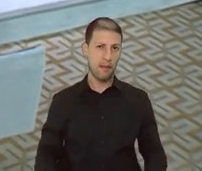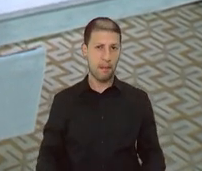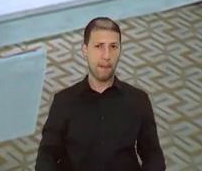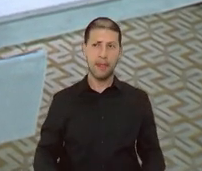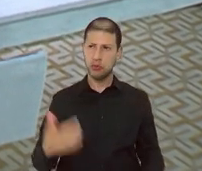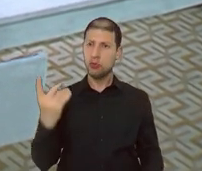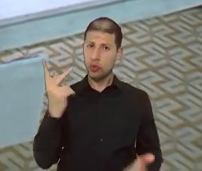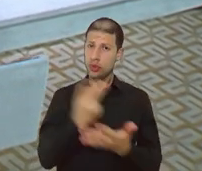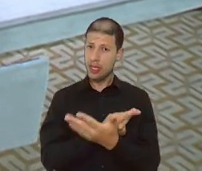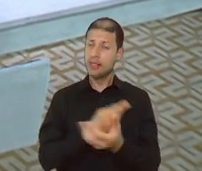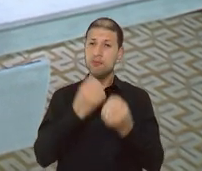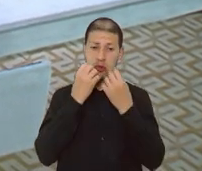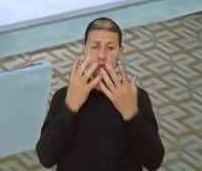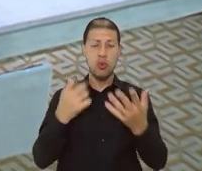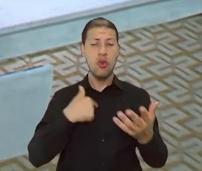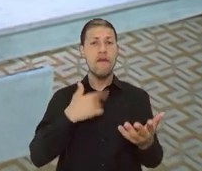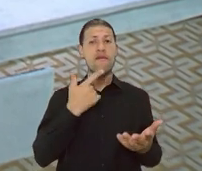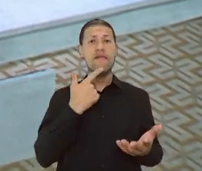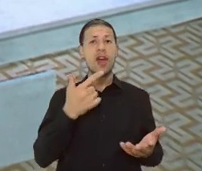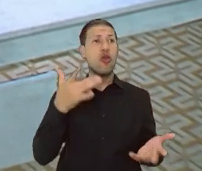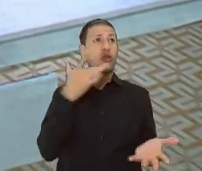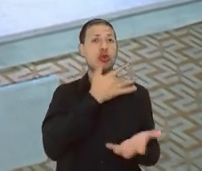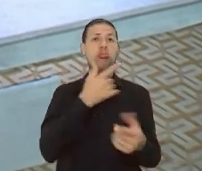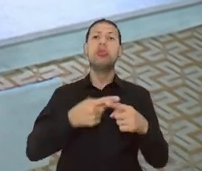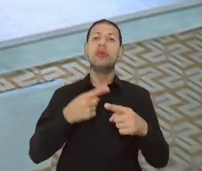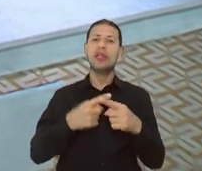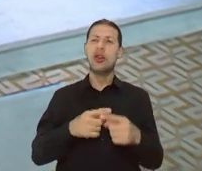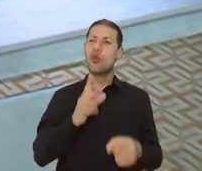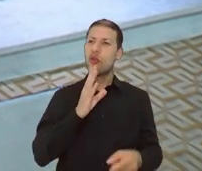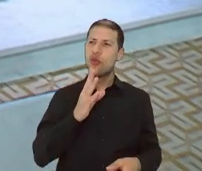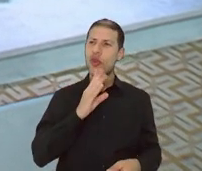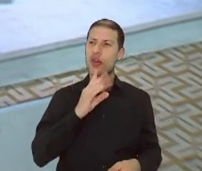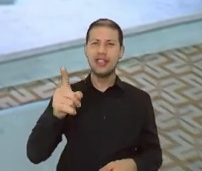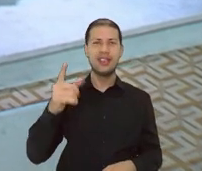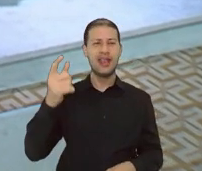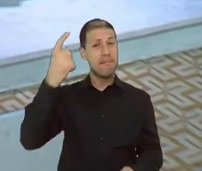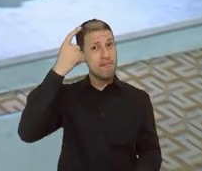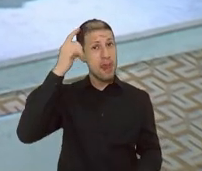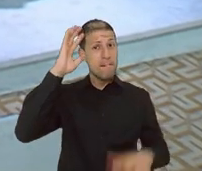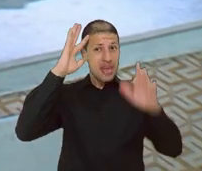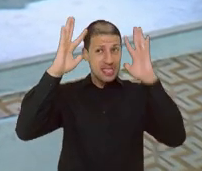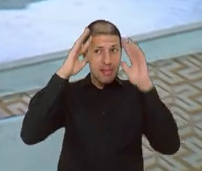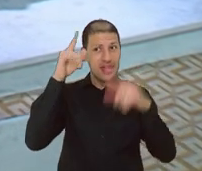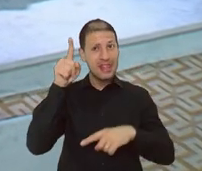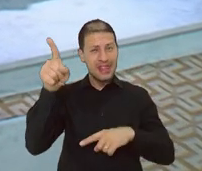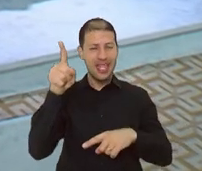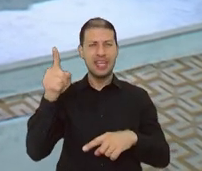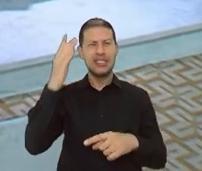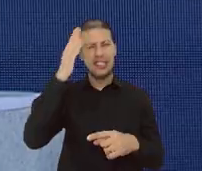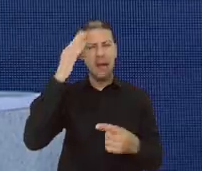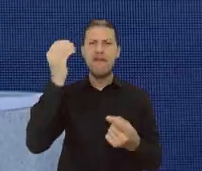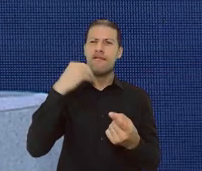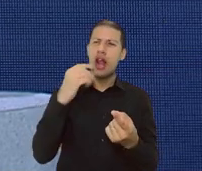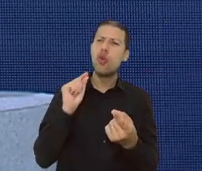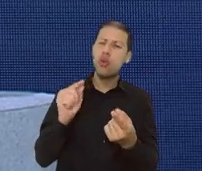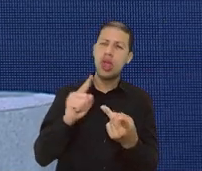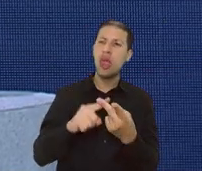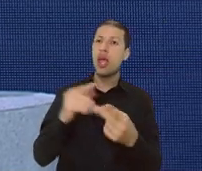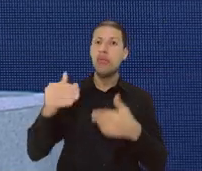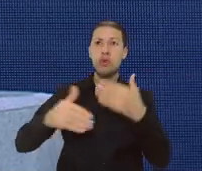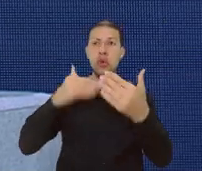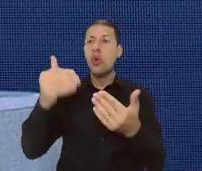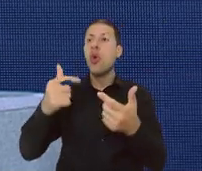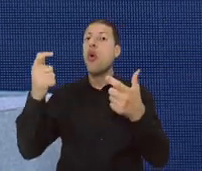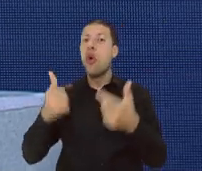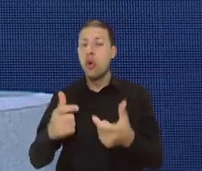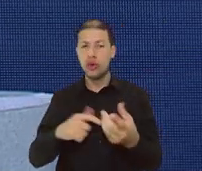que eu falei gostoso porque já conhece a cabeça do faunor você já sabe onde estão as fraquezas você já sabe onde ele evoluiu não evoluiu Você